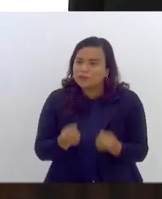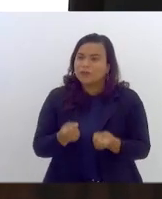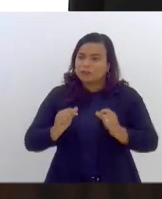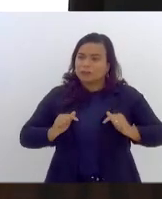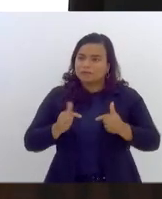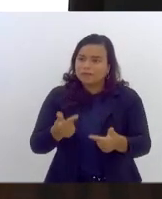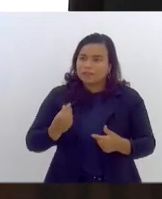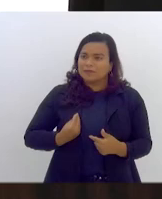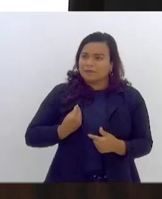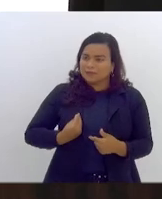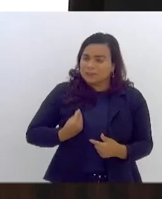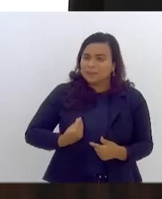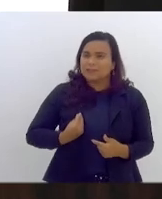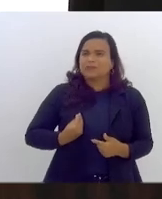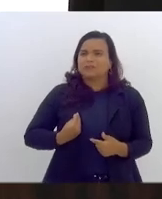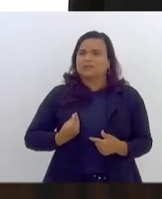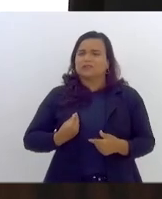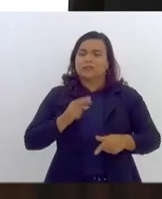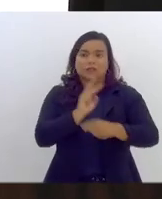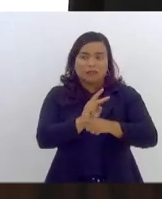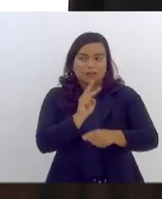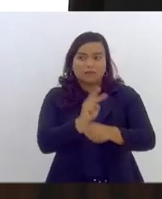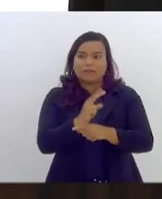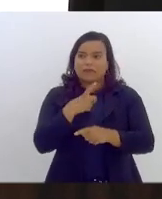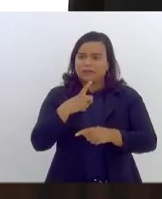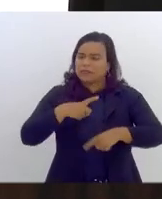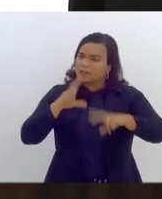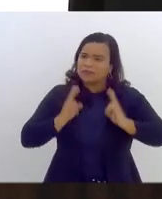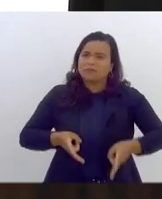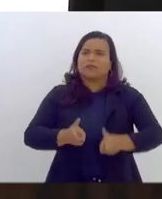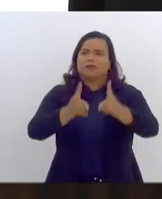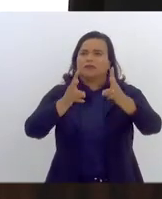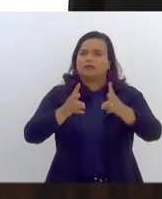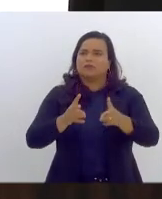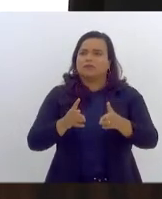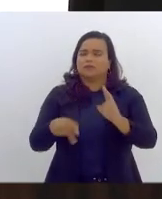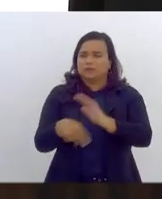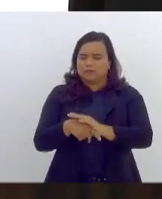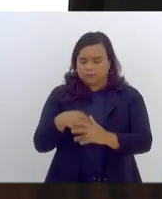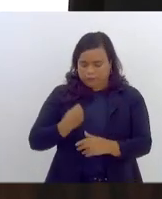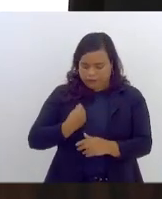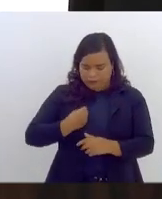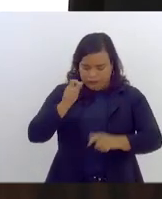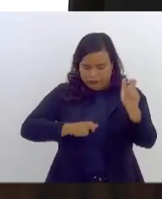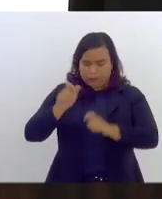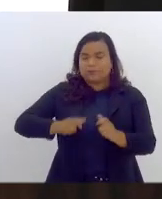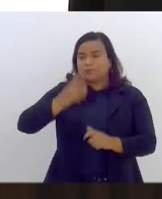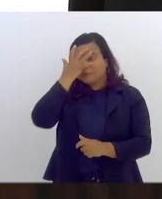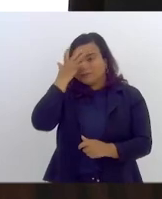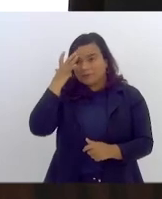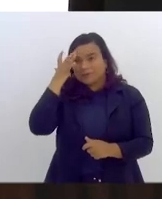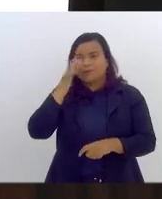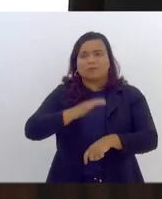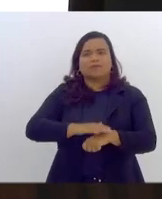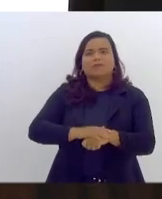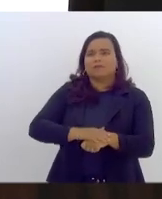sua vida em defesa intransigente à vida daqueles e daquelas que são